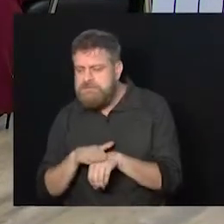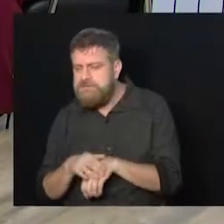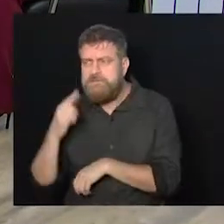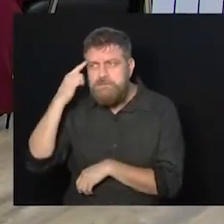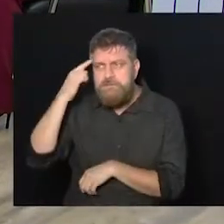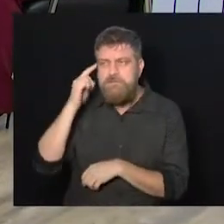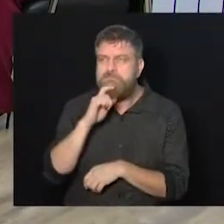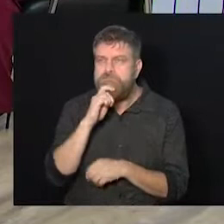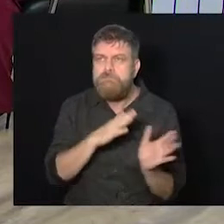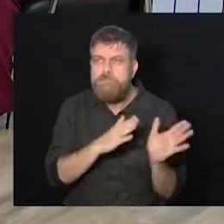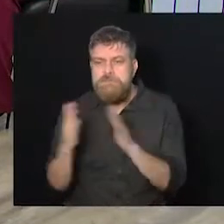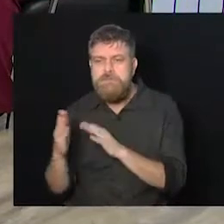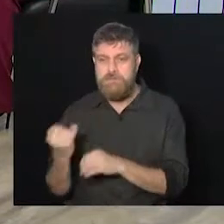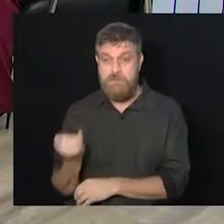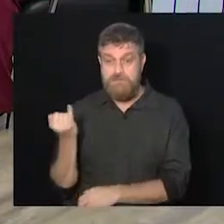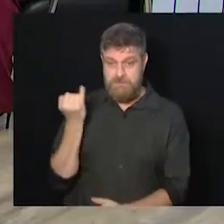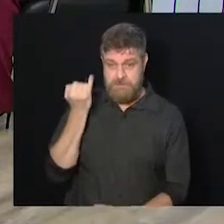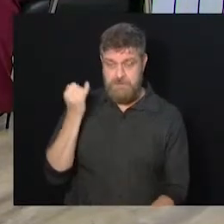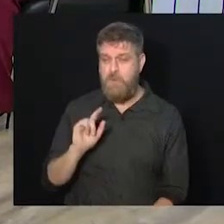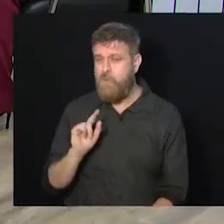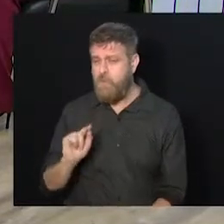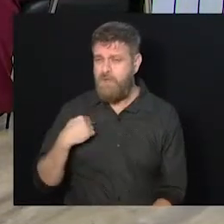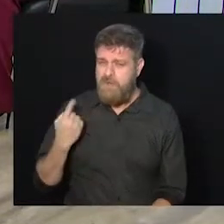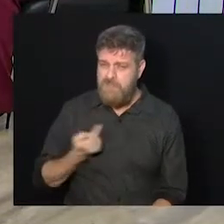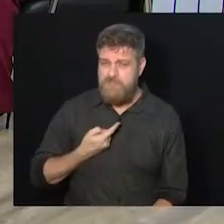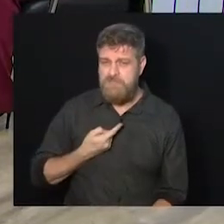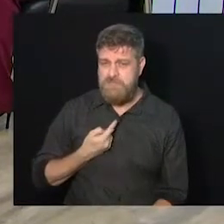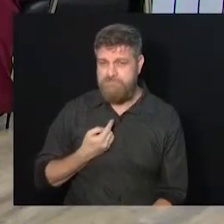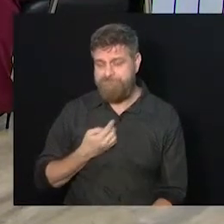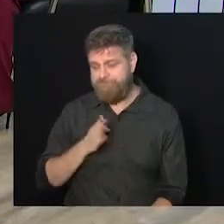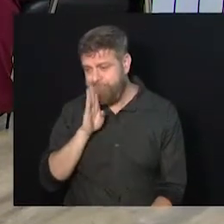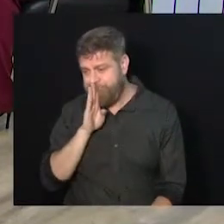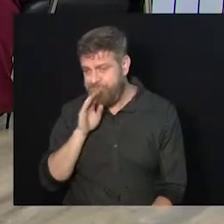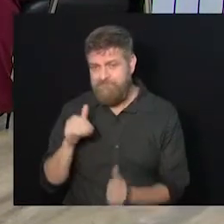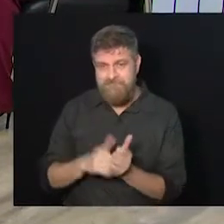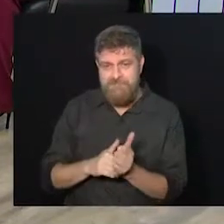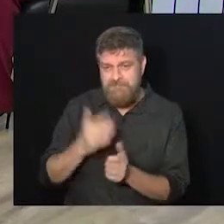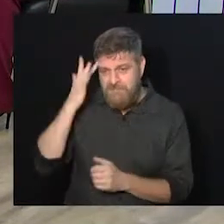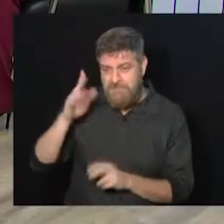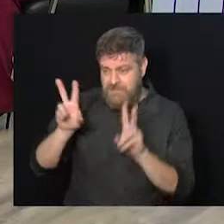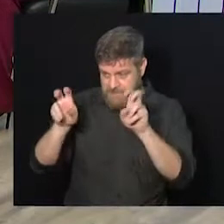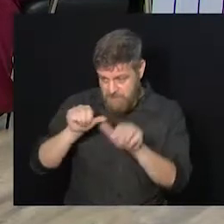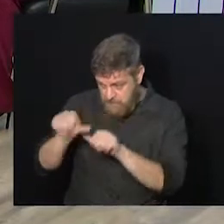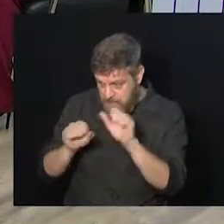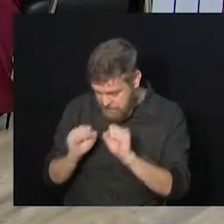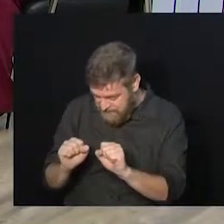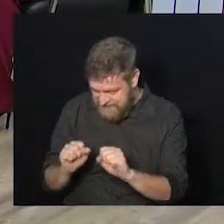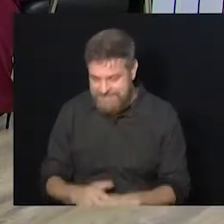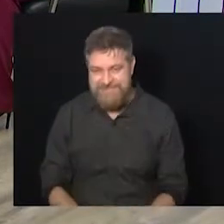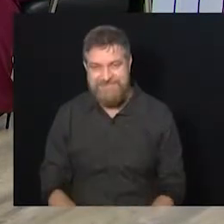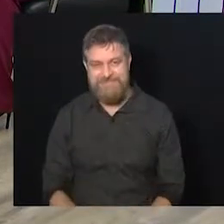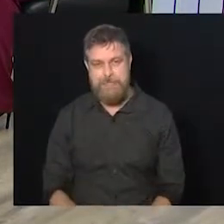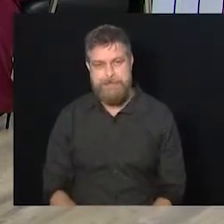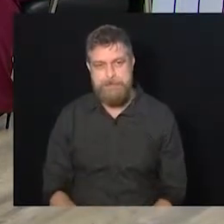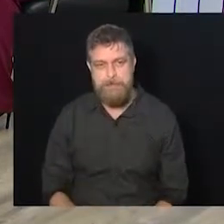pensando numa coisa importante que a gente acabou não comentando, não sei nem se pode mudar de assunto. Claro que pode, esteja à vontade.